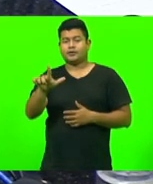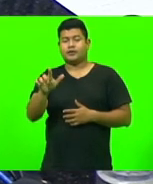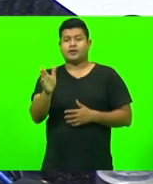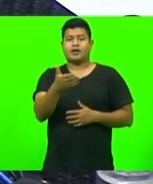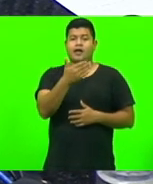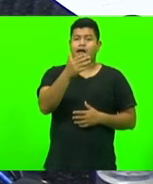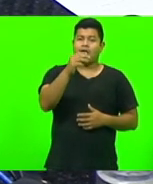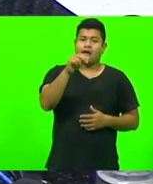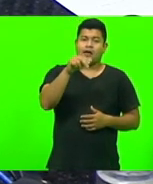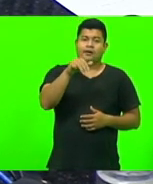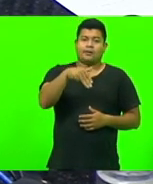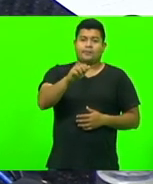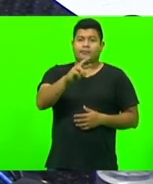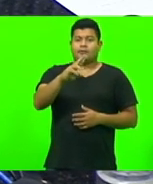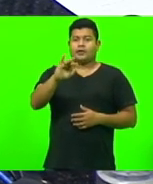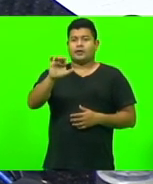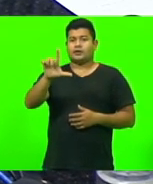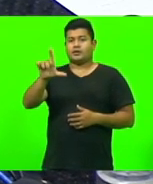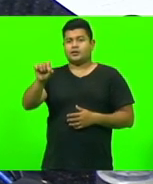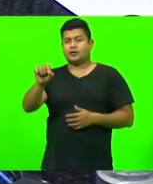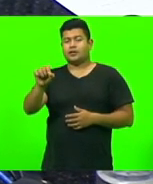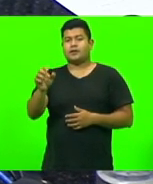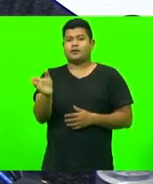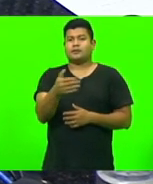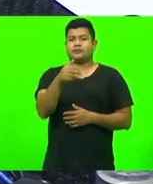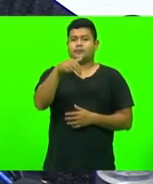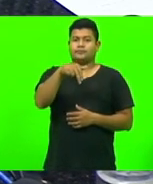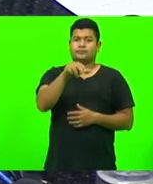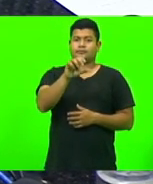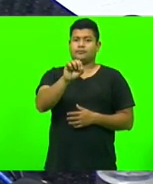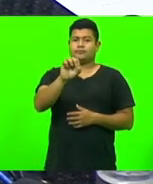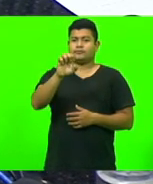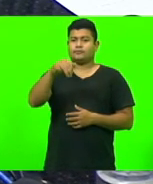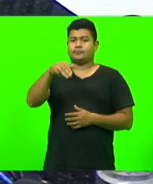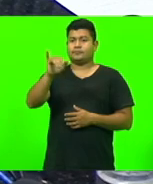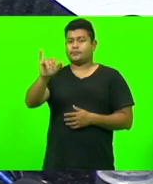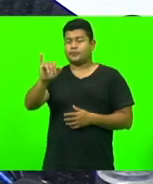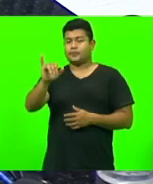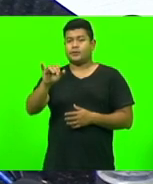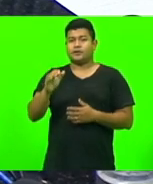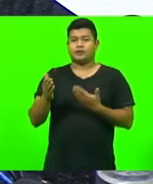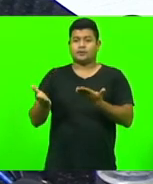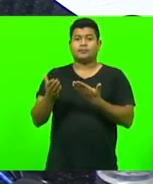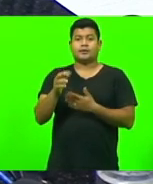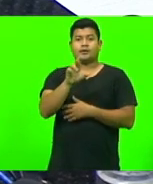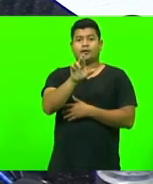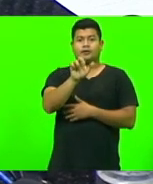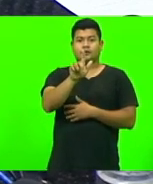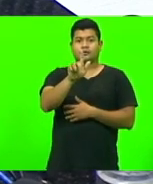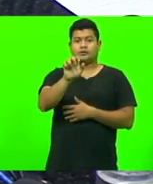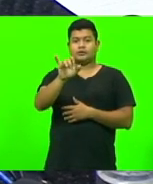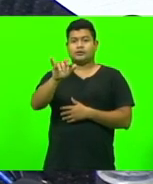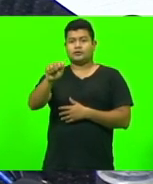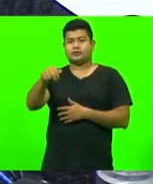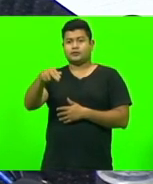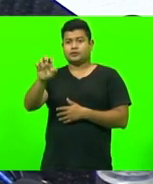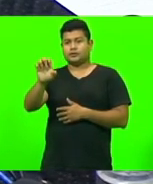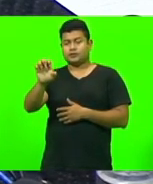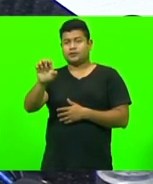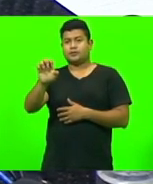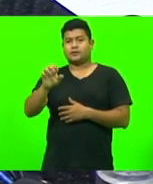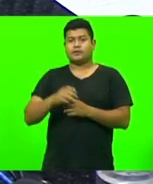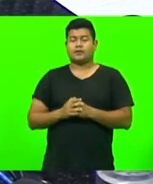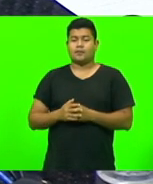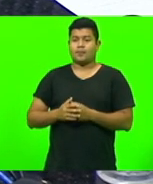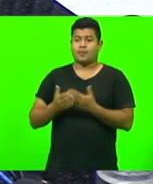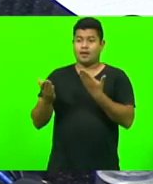Noeli, o Luan Las Nasser, o Silmar, a Regiane, o Vilmar, a Andressa e o Fabiano. A Noeli, que é a nossa